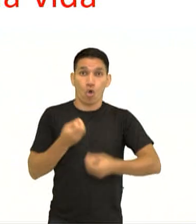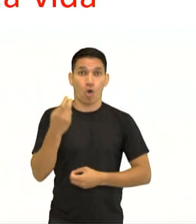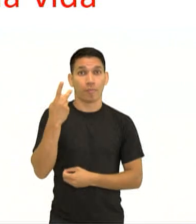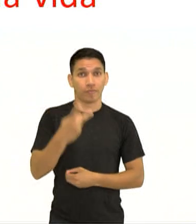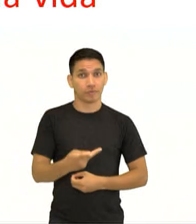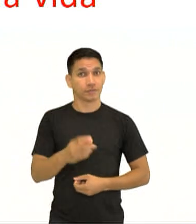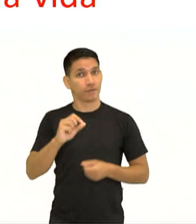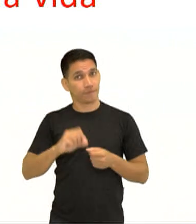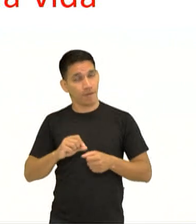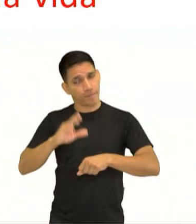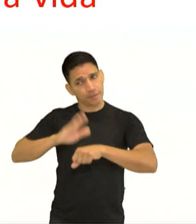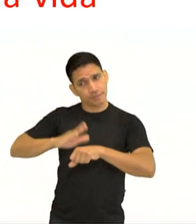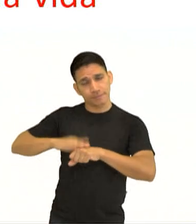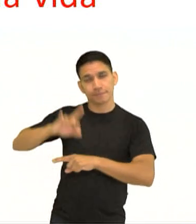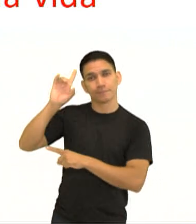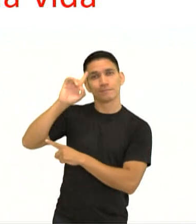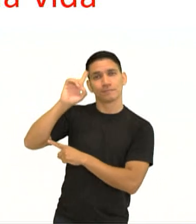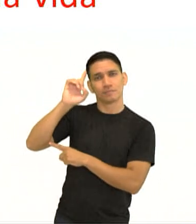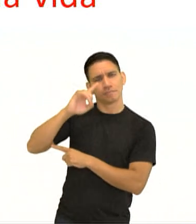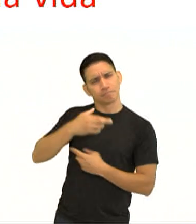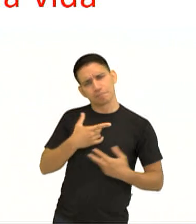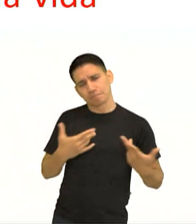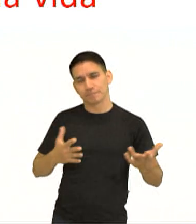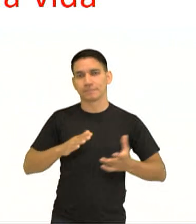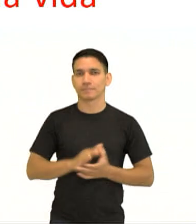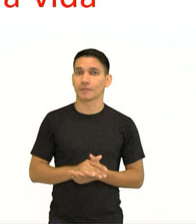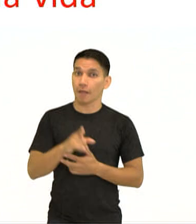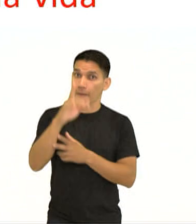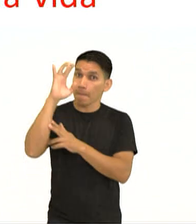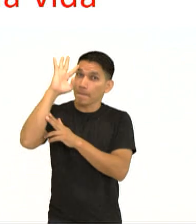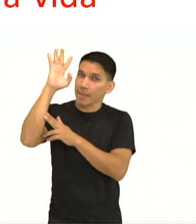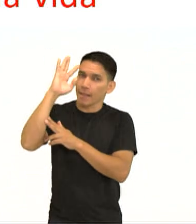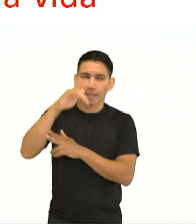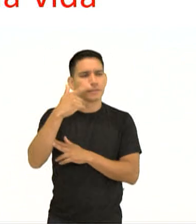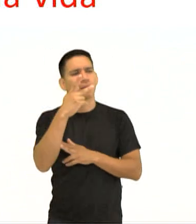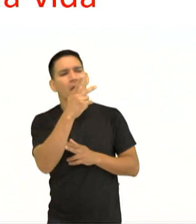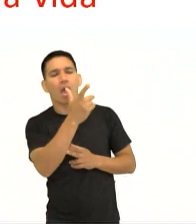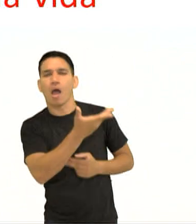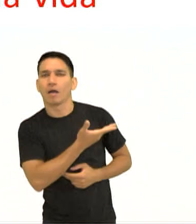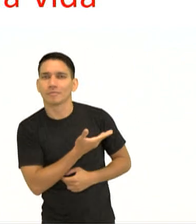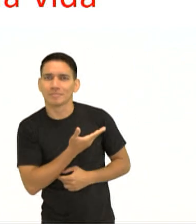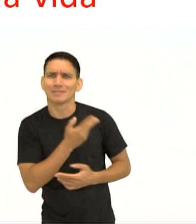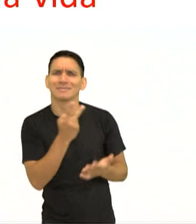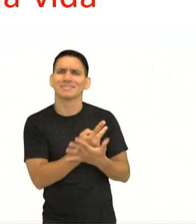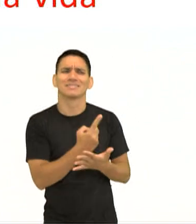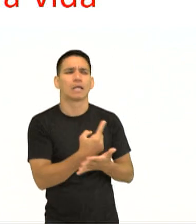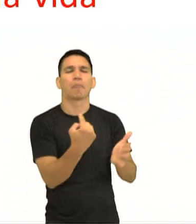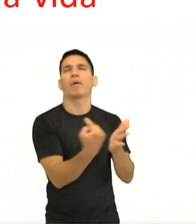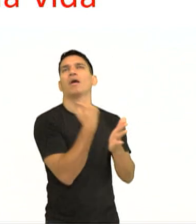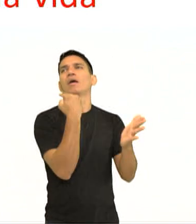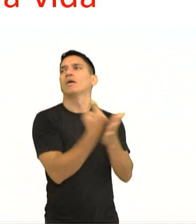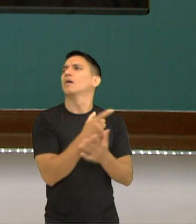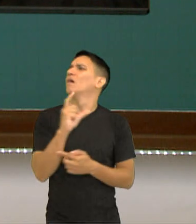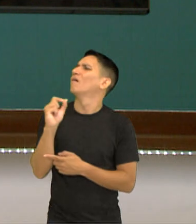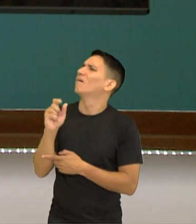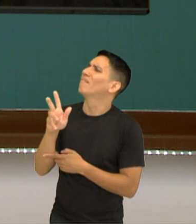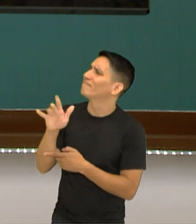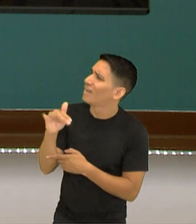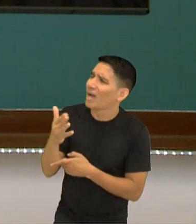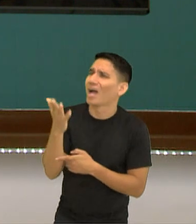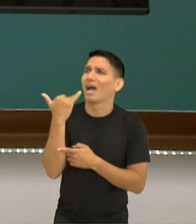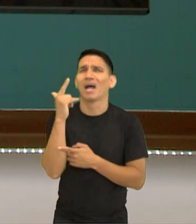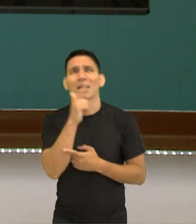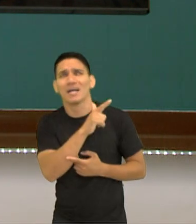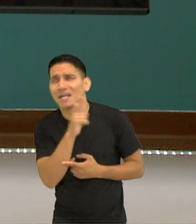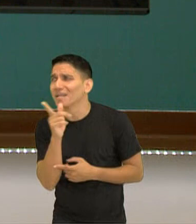você age em sua vida cotidiana, etc. Pensem naquele coleguinha lá que vive perguntando o que vai ter de merenda, qual